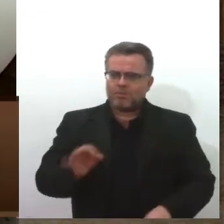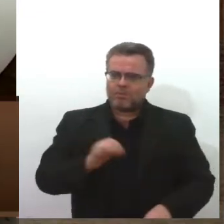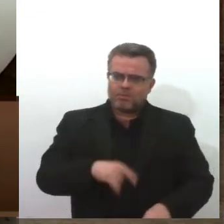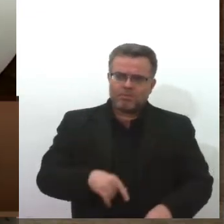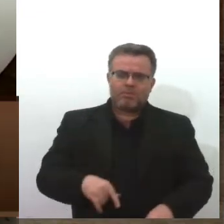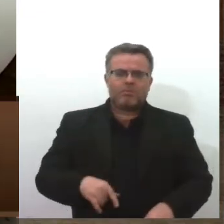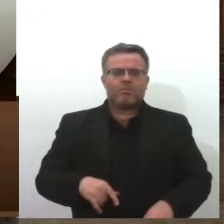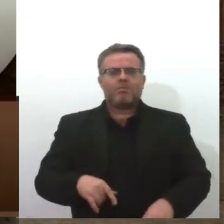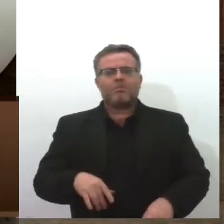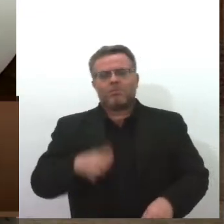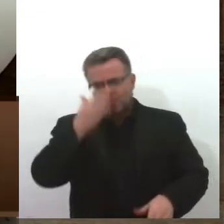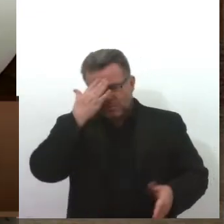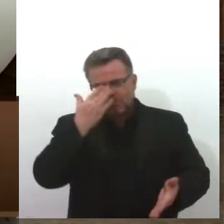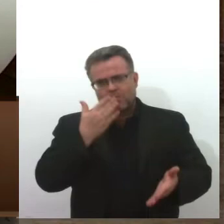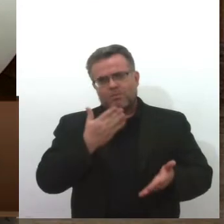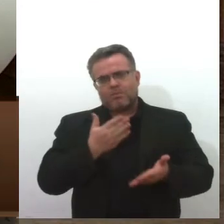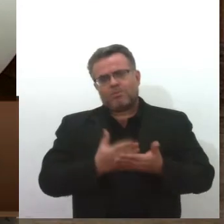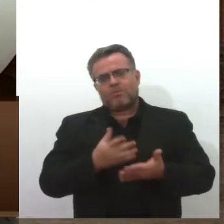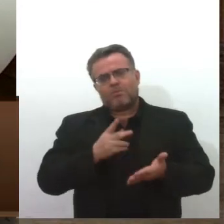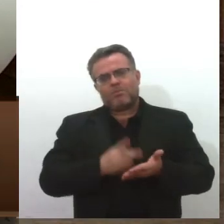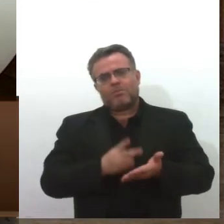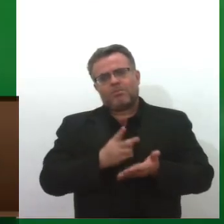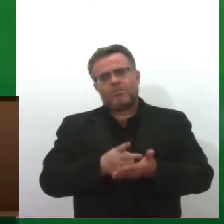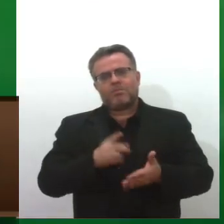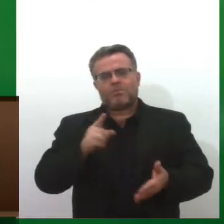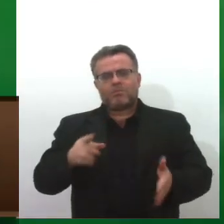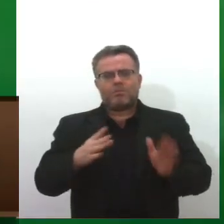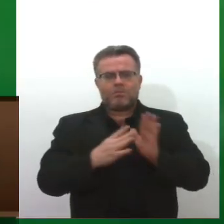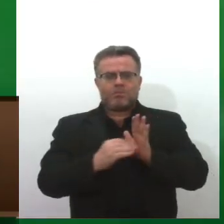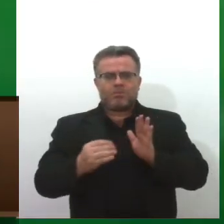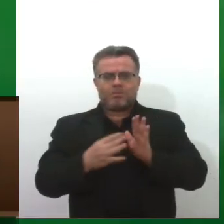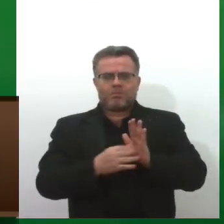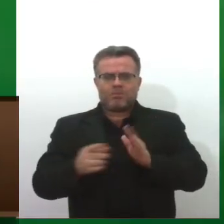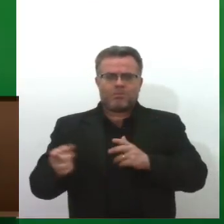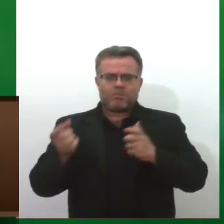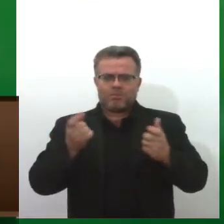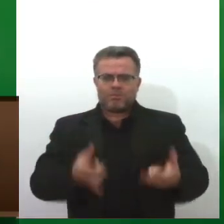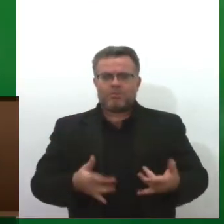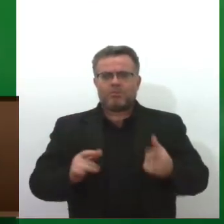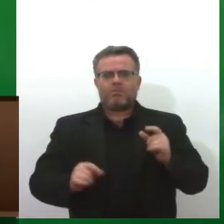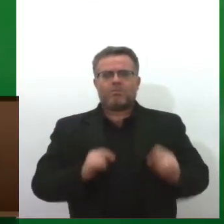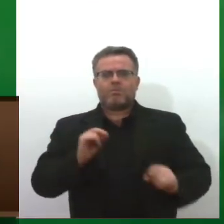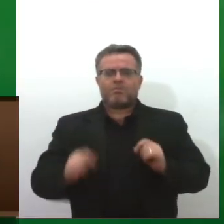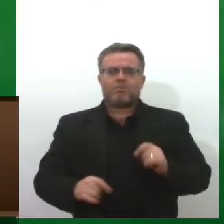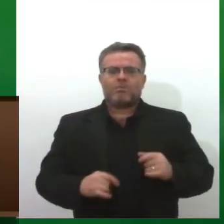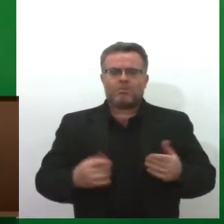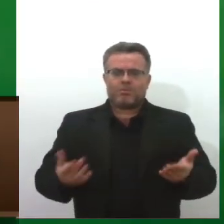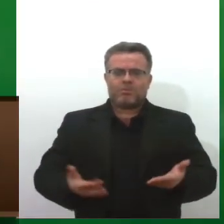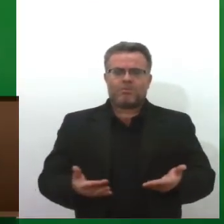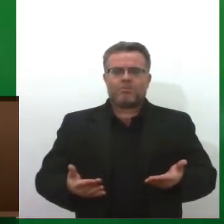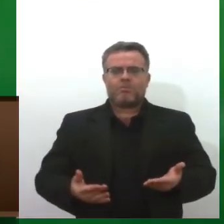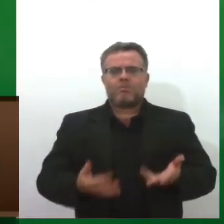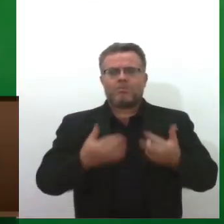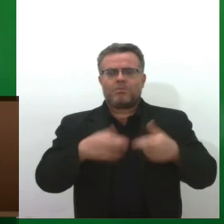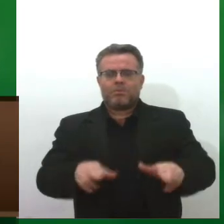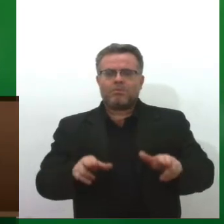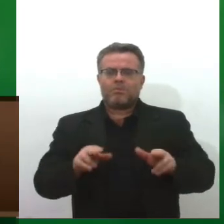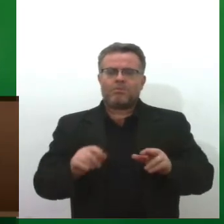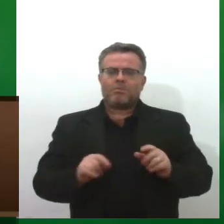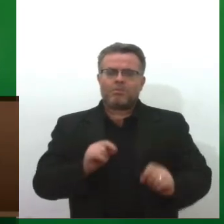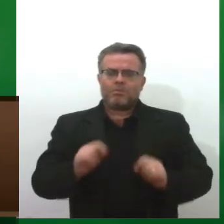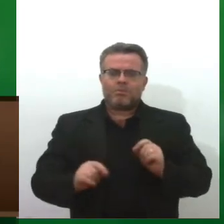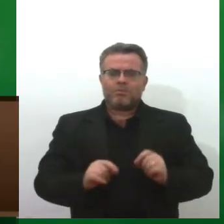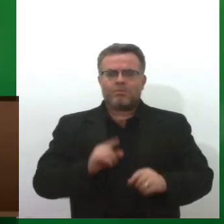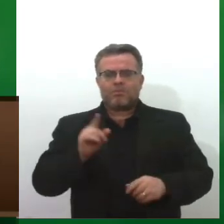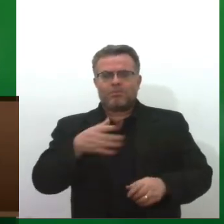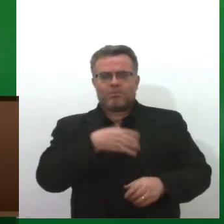Eu acredito que dentro desse modelo que você trouxe, né, que temos aqui um exemplo vizinho na Bahia,